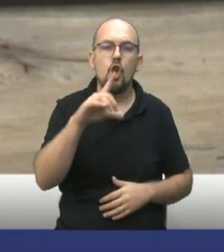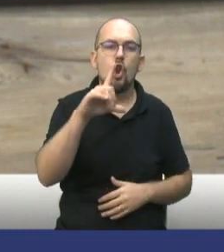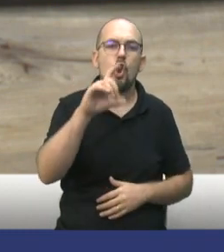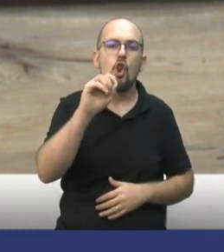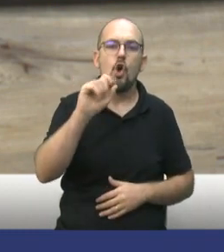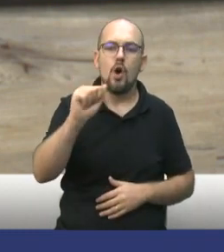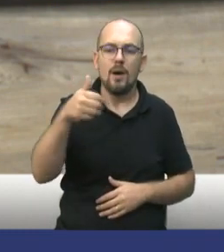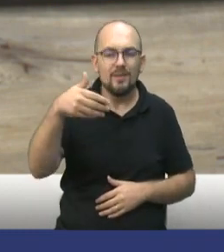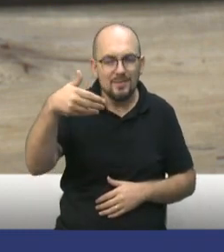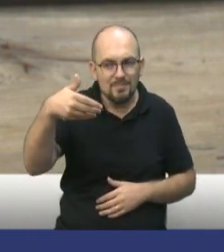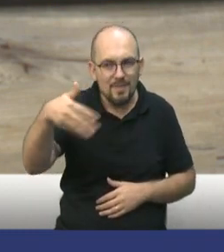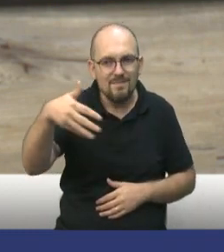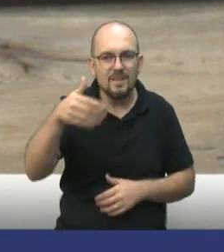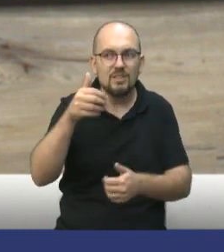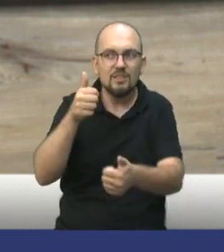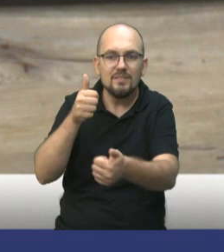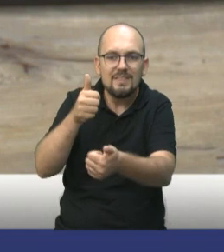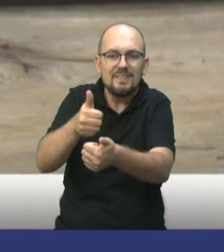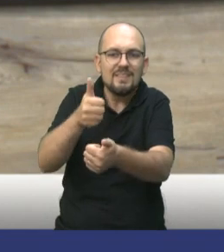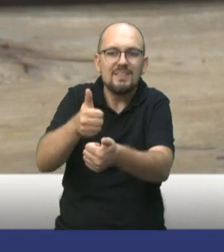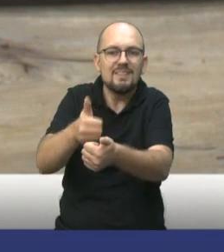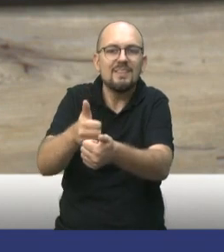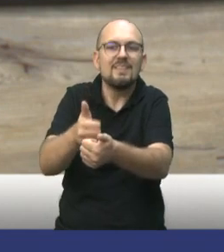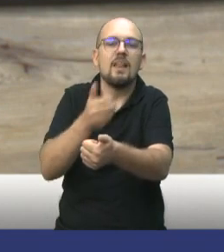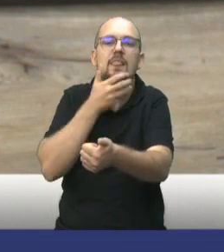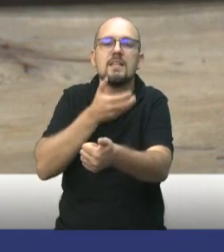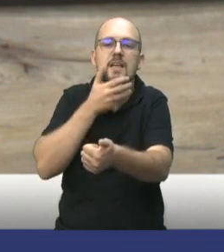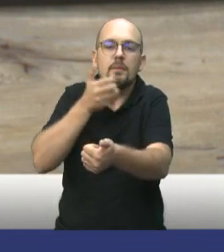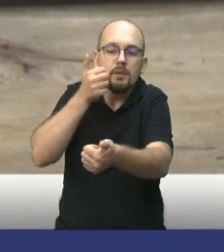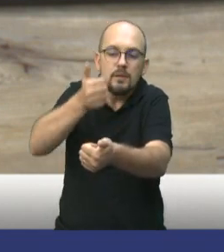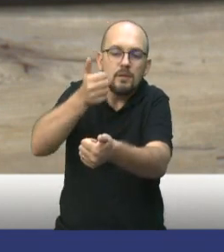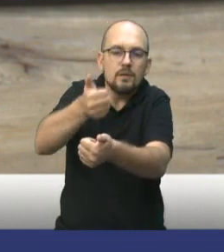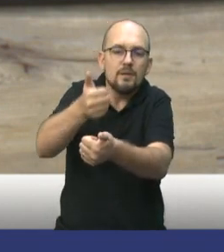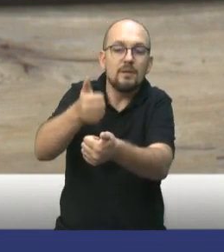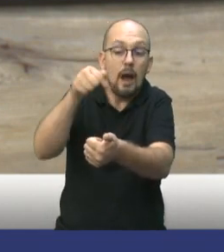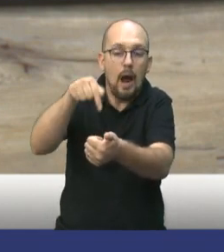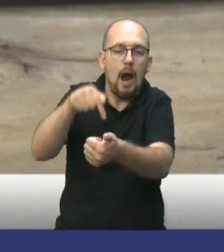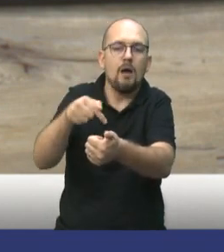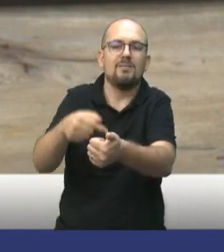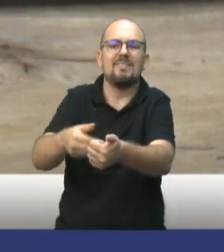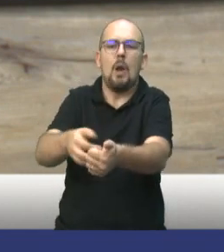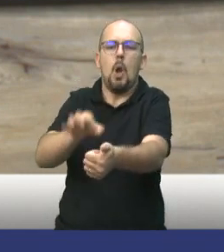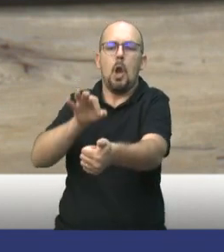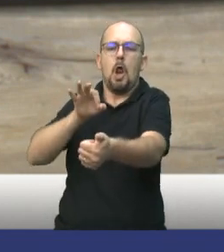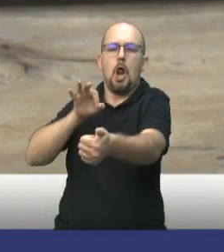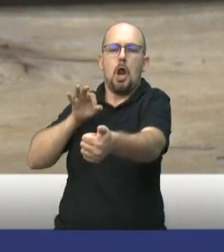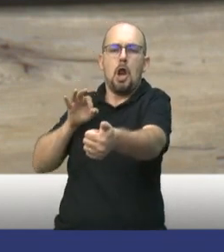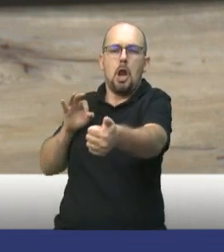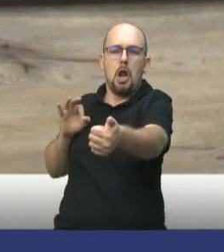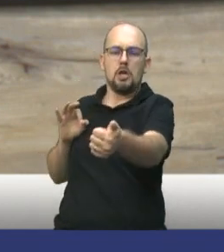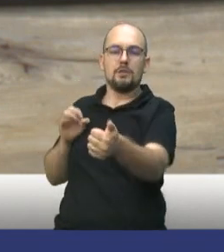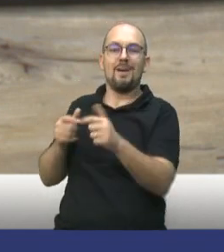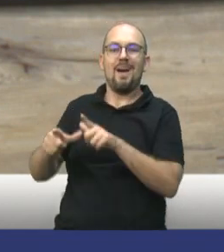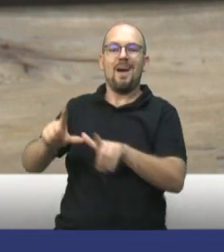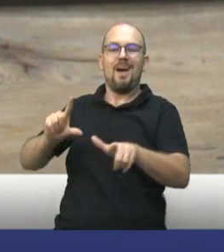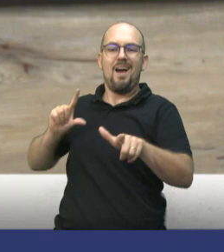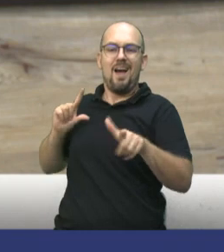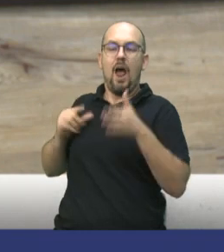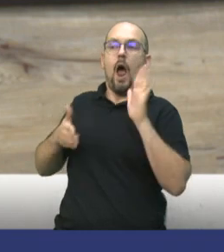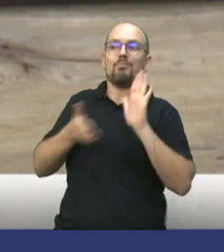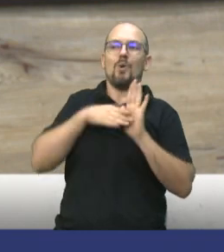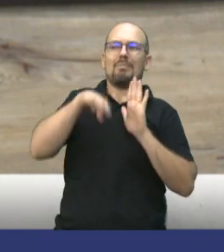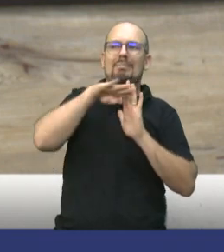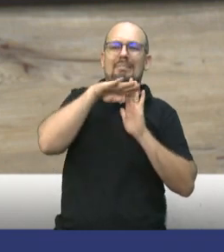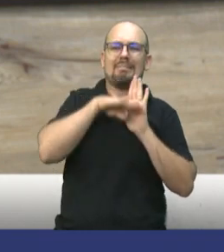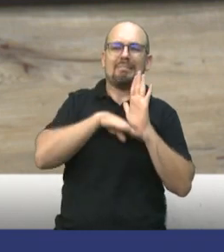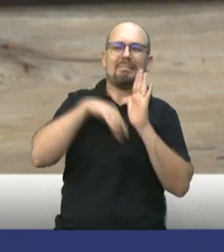tem mais dados reais e necessários para poder trabalhar de forma concreta. Veja que nós, como foi